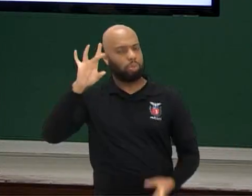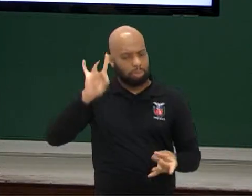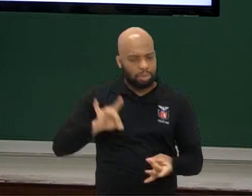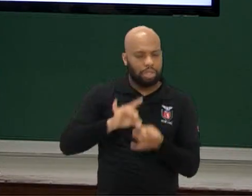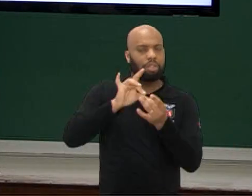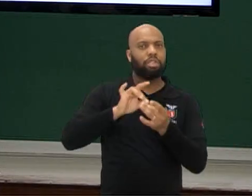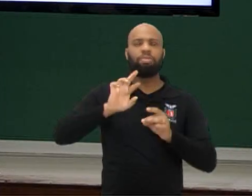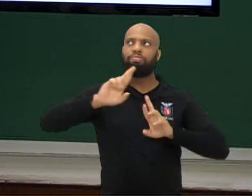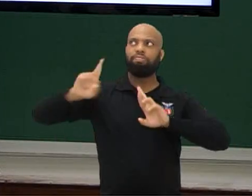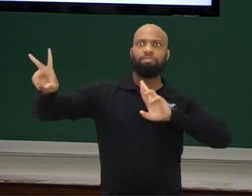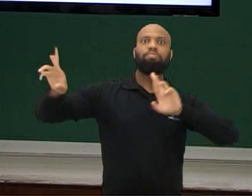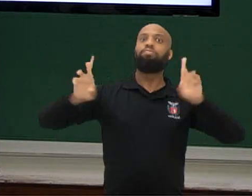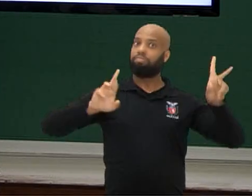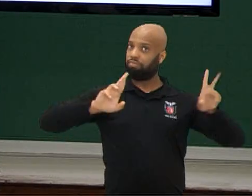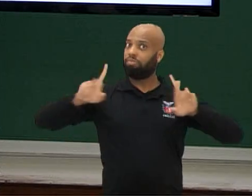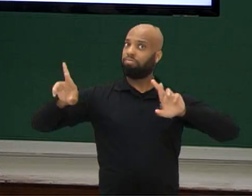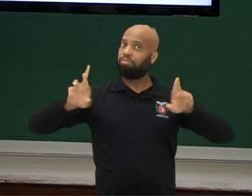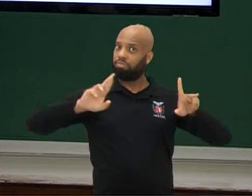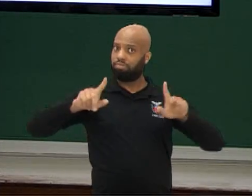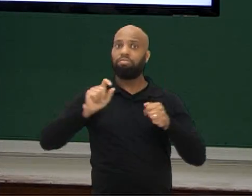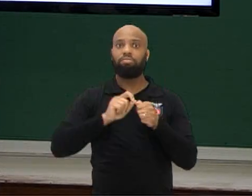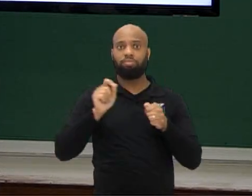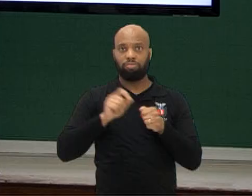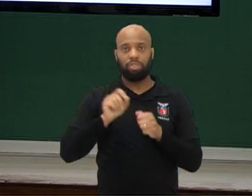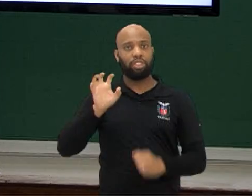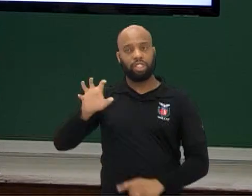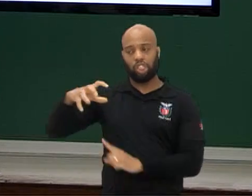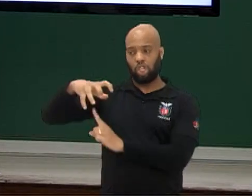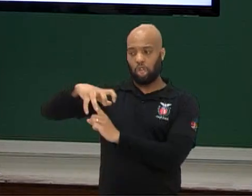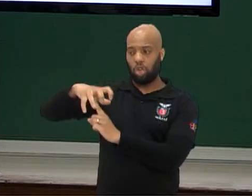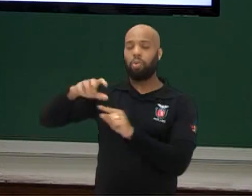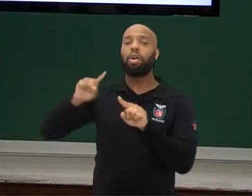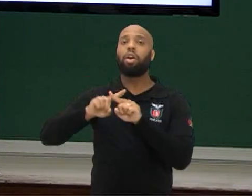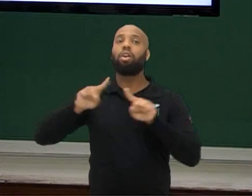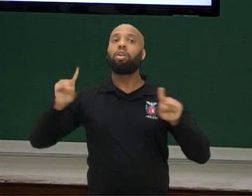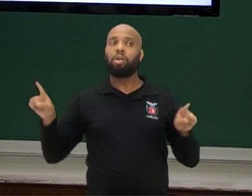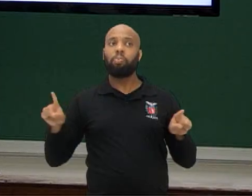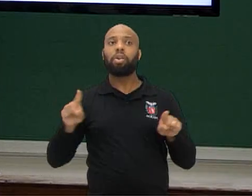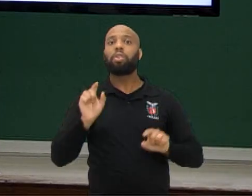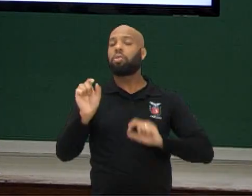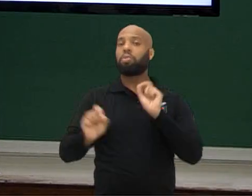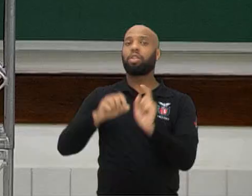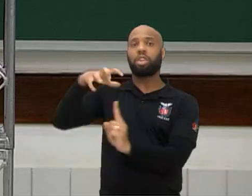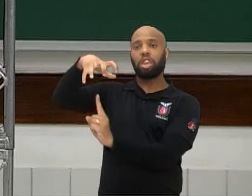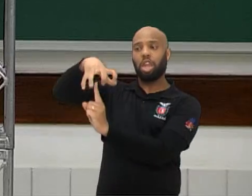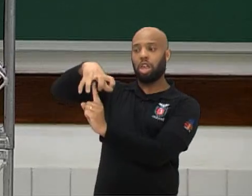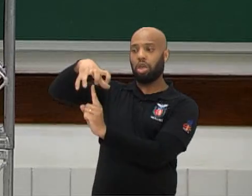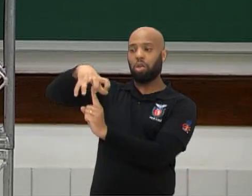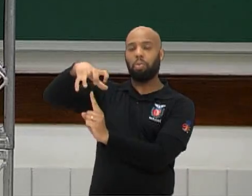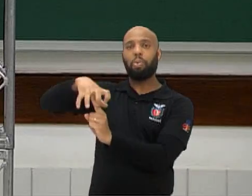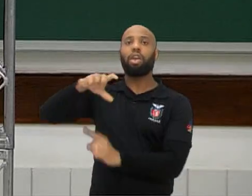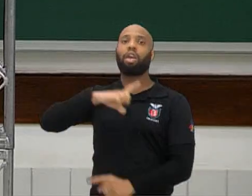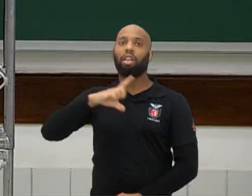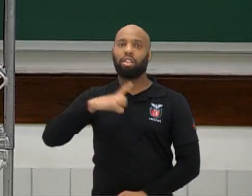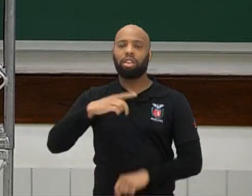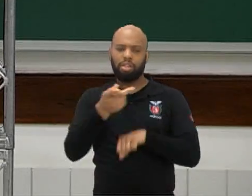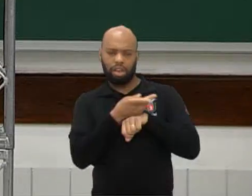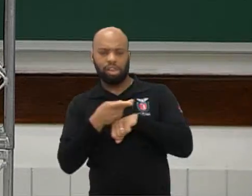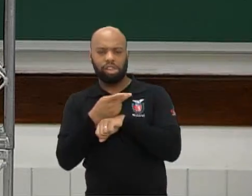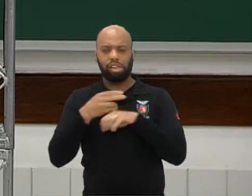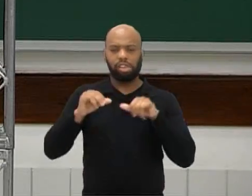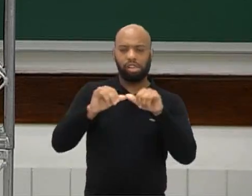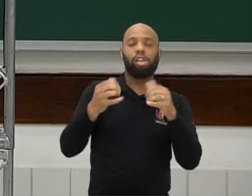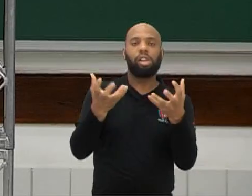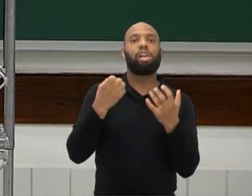é um pouco complicadinho você produzir esses organismos, mas eles são cada vez mais procurados pelas